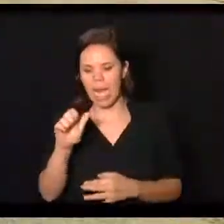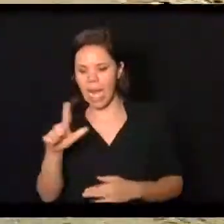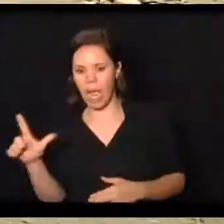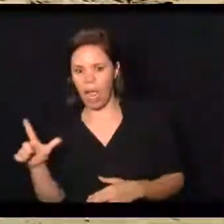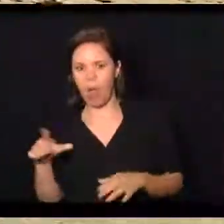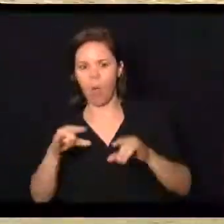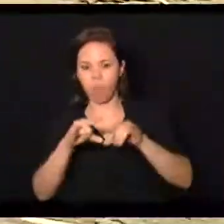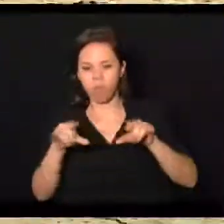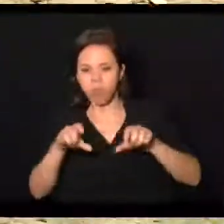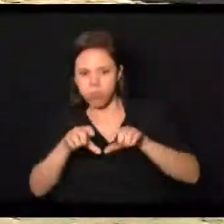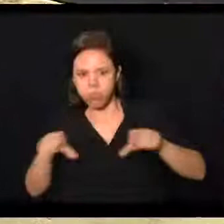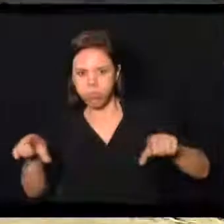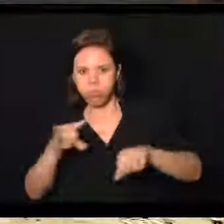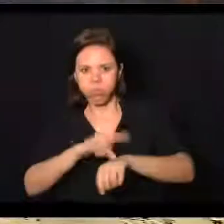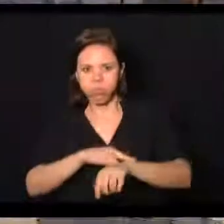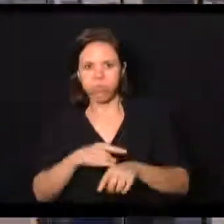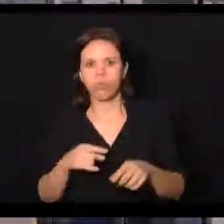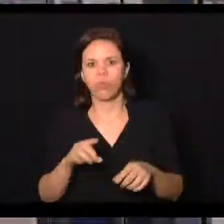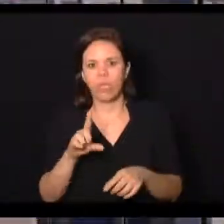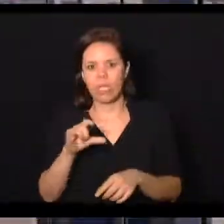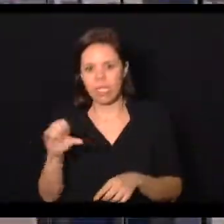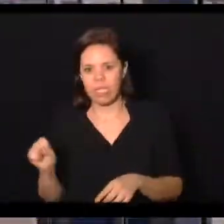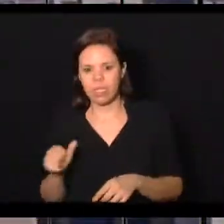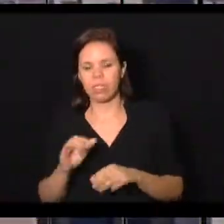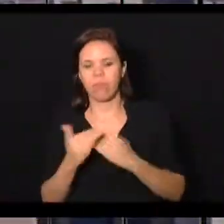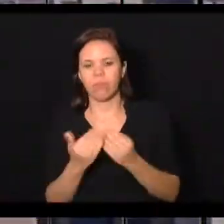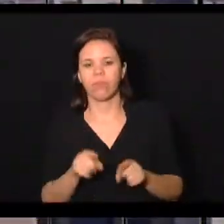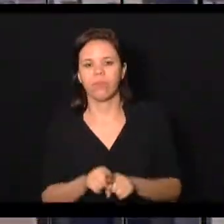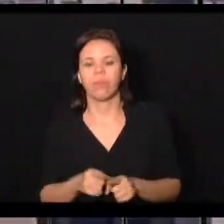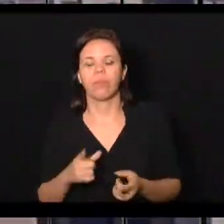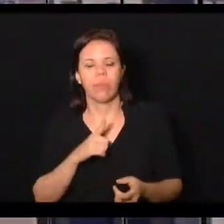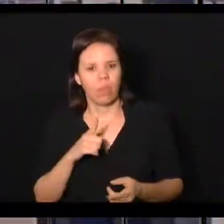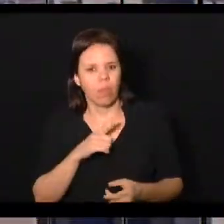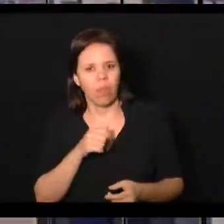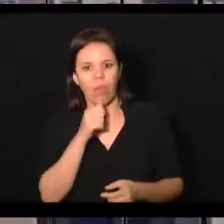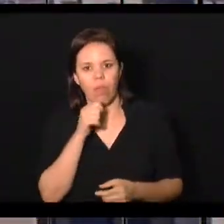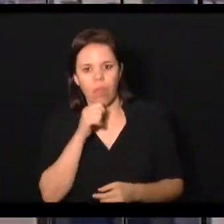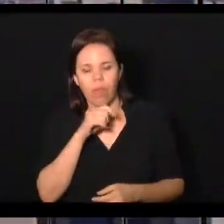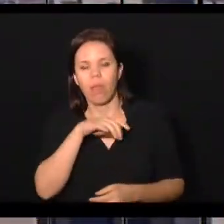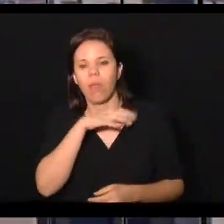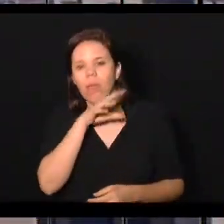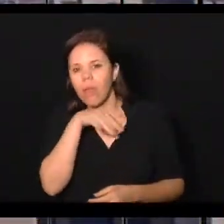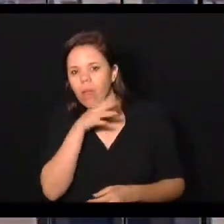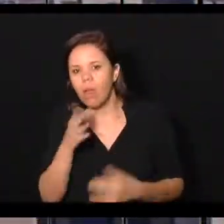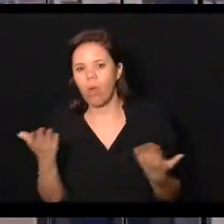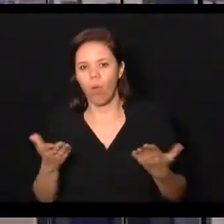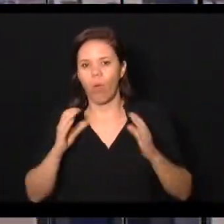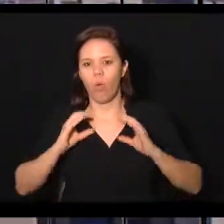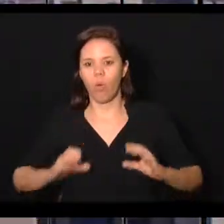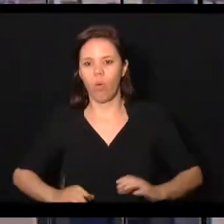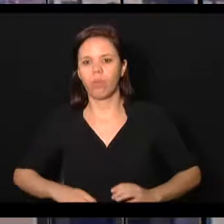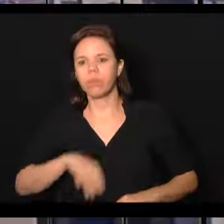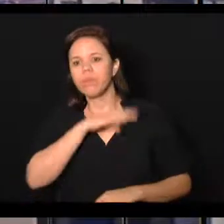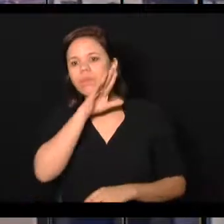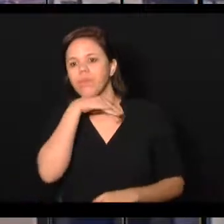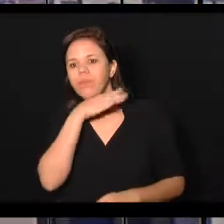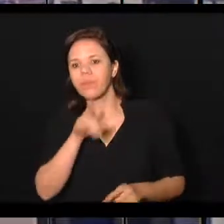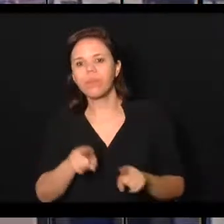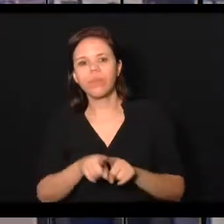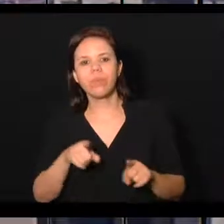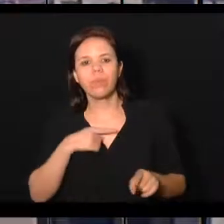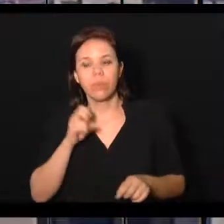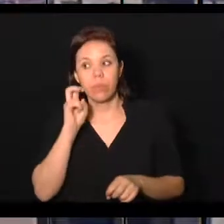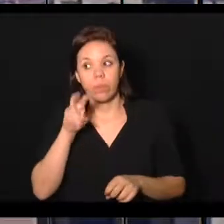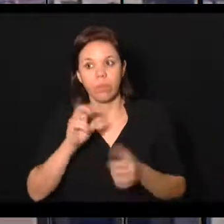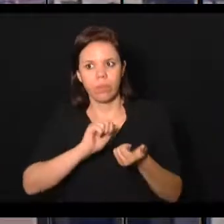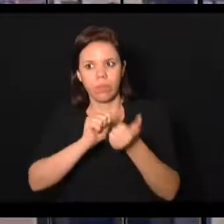no bairro Jardim Lisa. E tem ainda o quadro É o Bicho sobre comportamento animal e Olha o